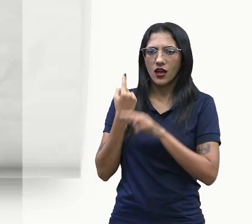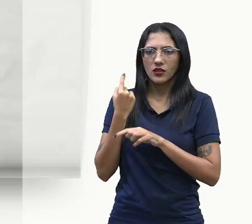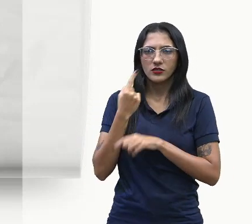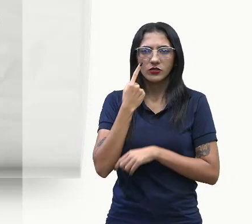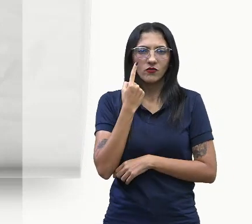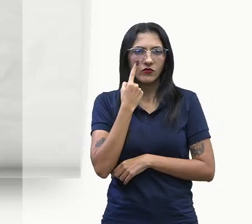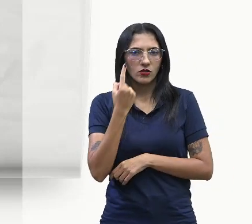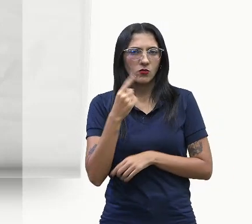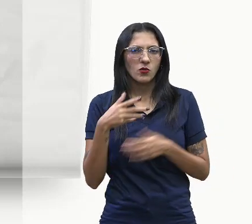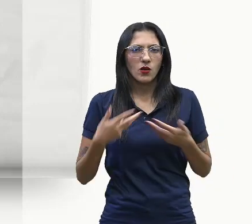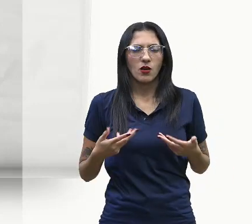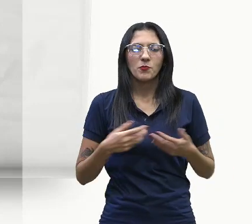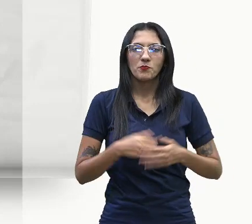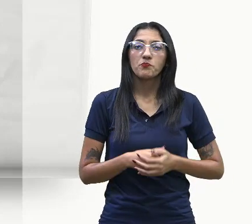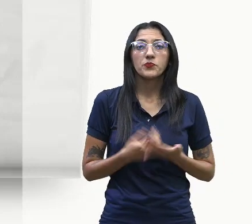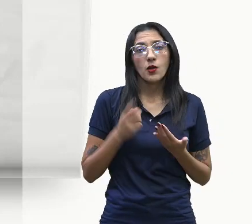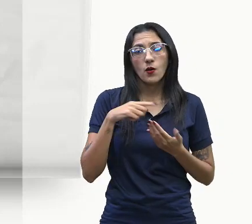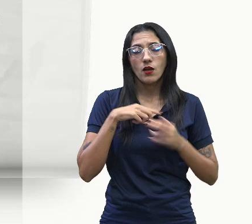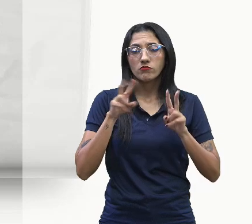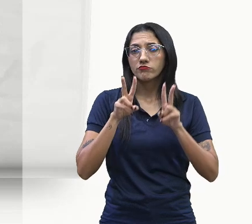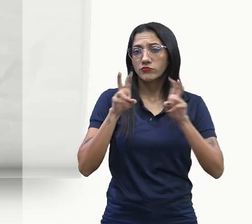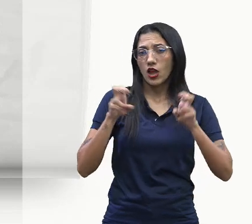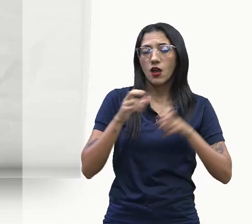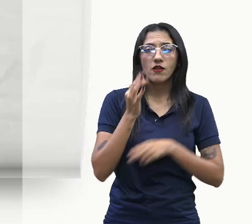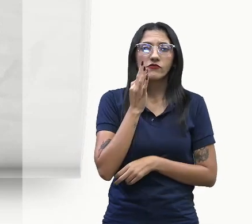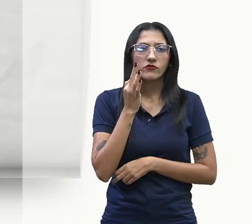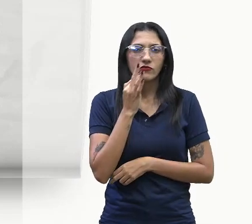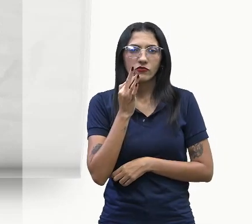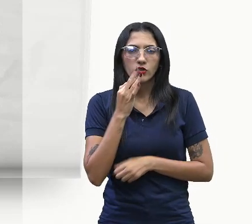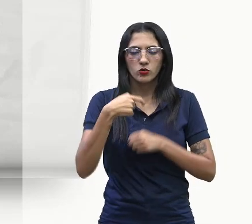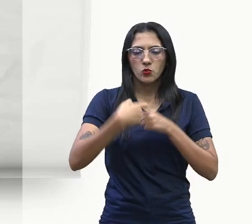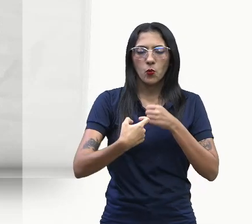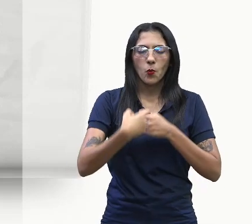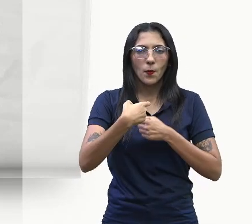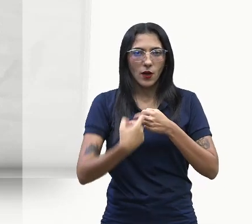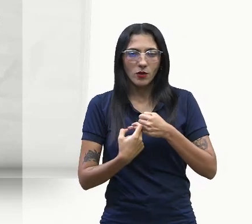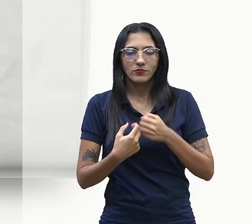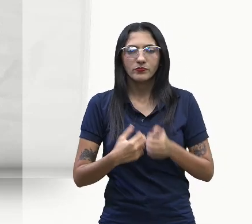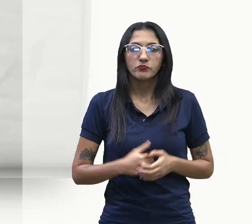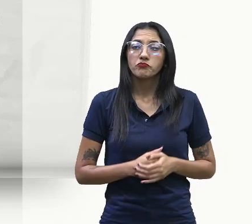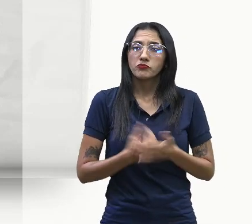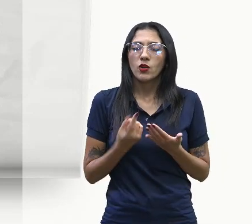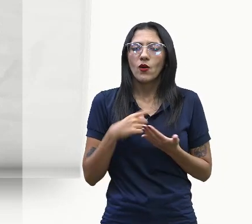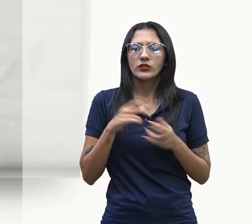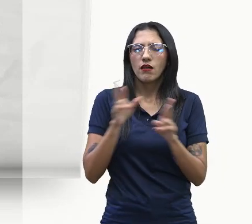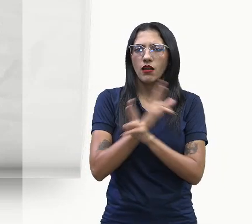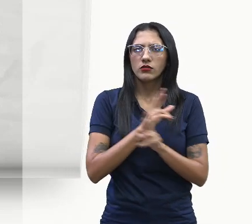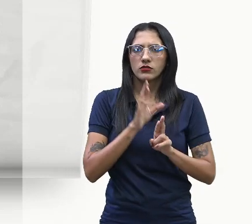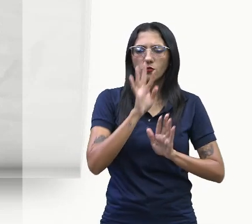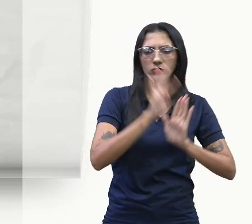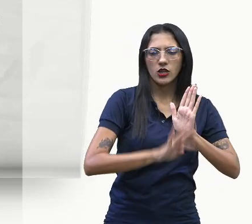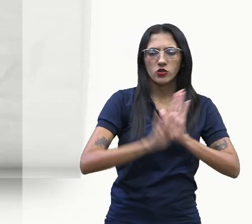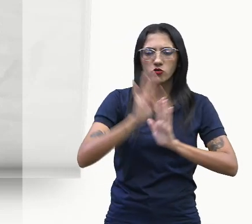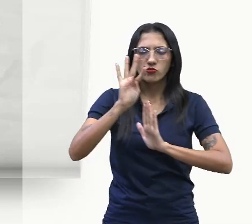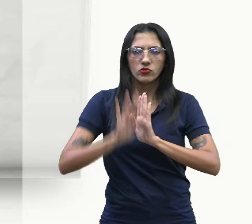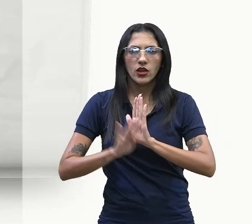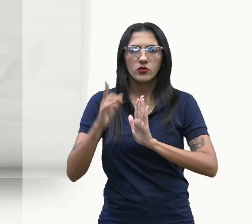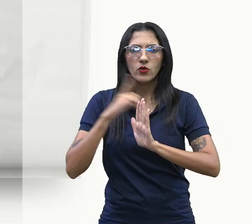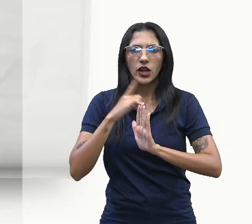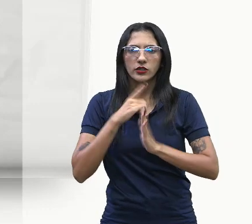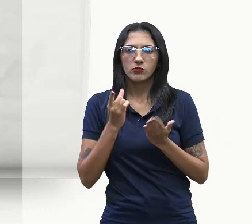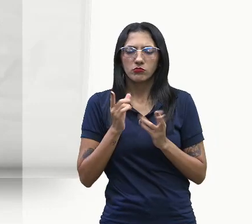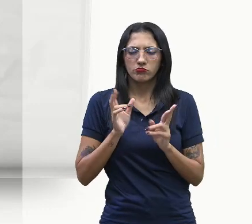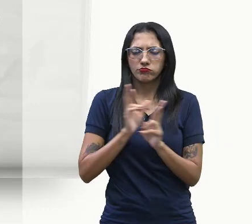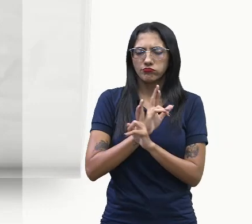é sobre o Tucumã. Logo, a intertextualidade, ela vai fazer um